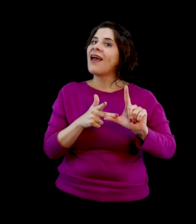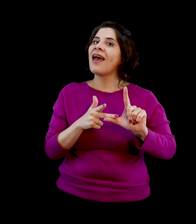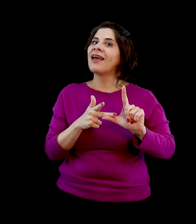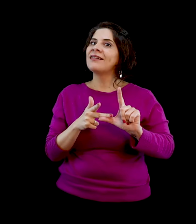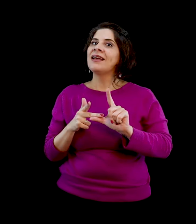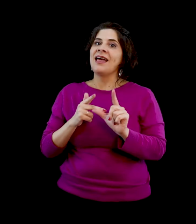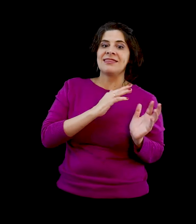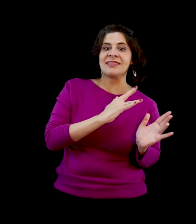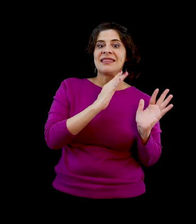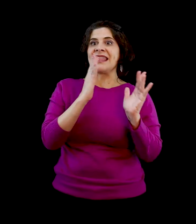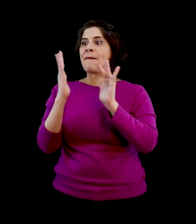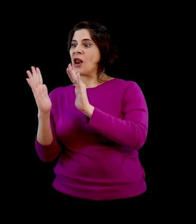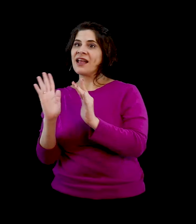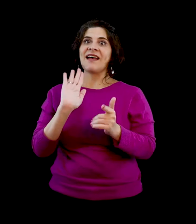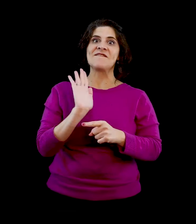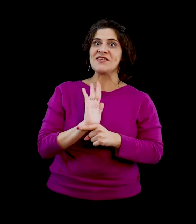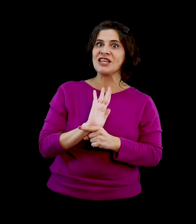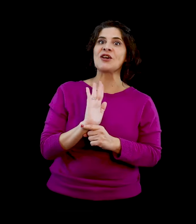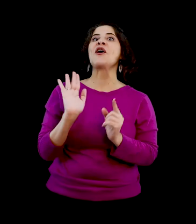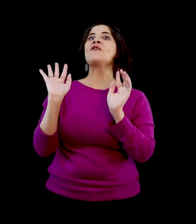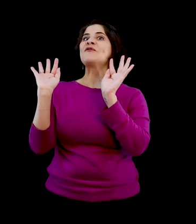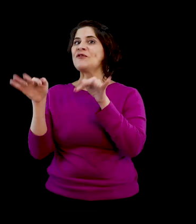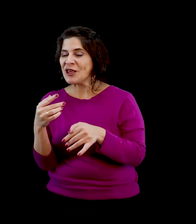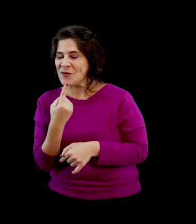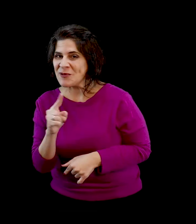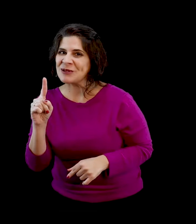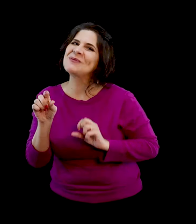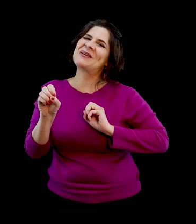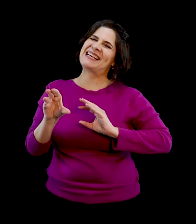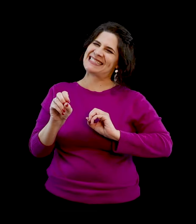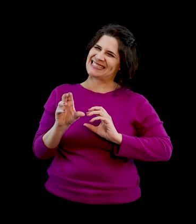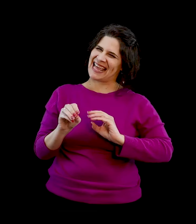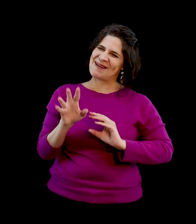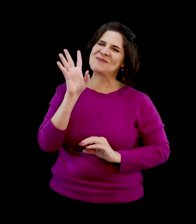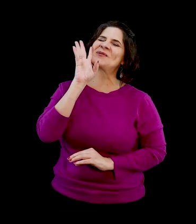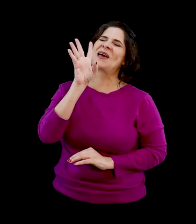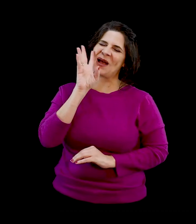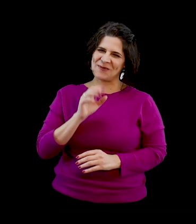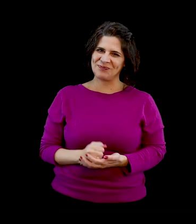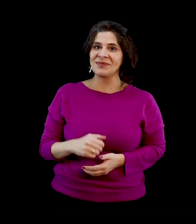fazendo fechamento dessa temporada, ensinando mais um instrumento ótico super legal.